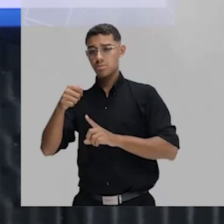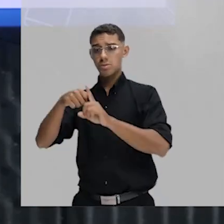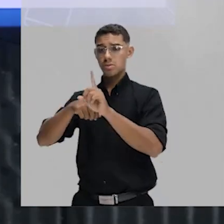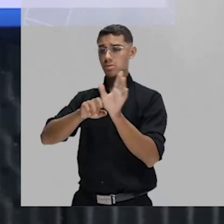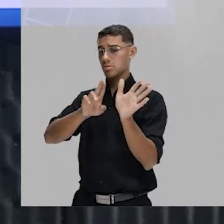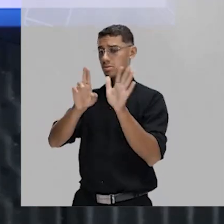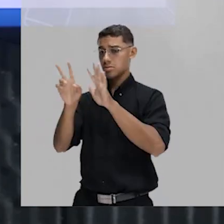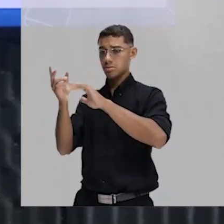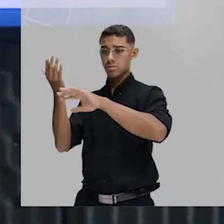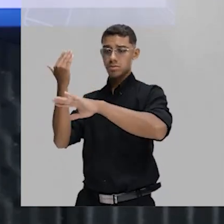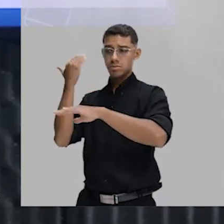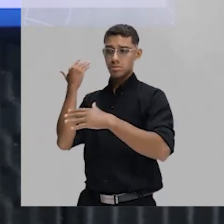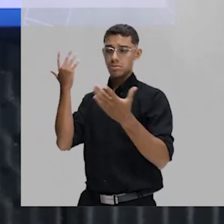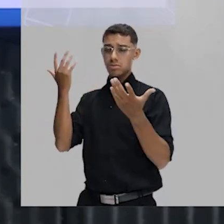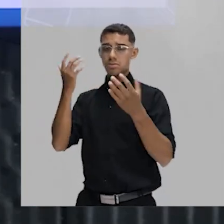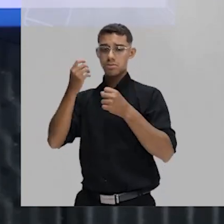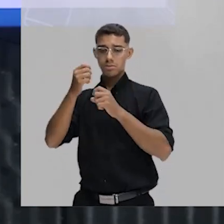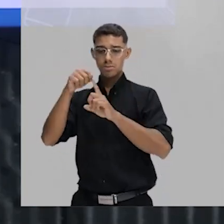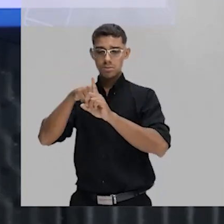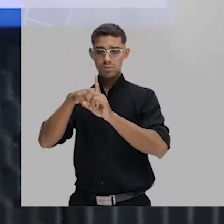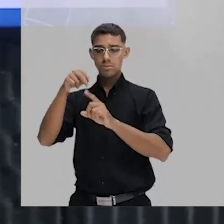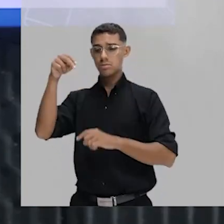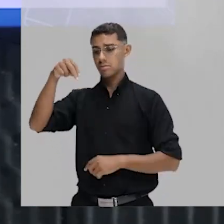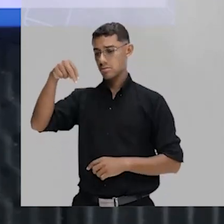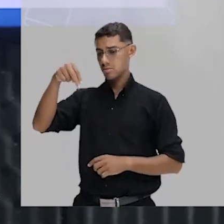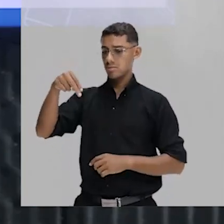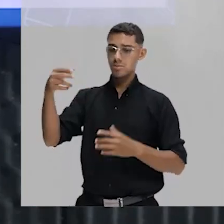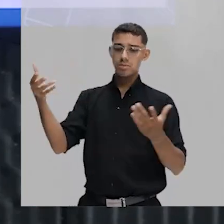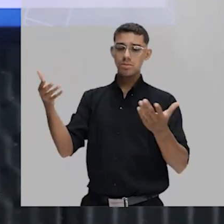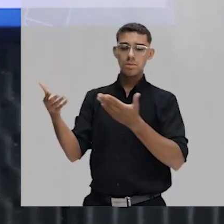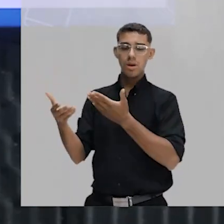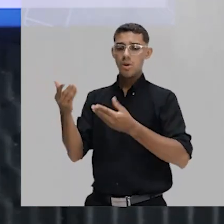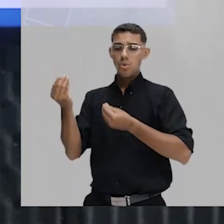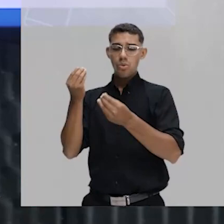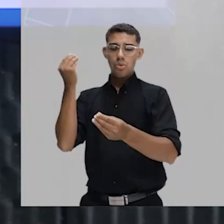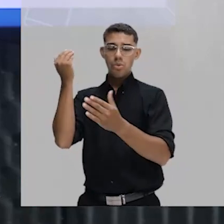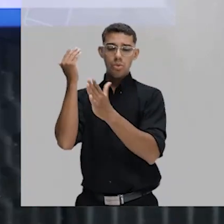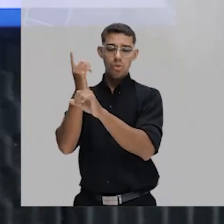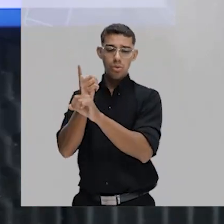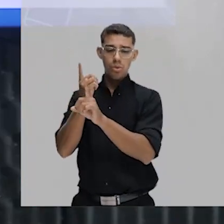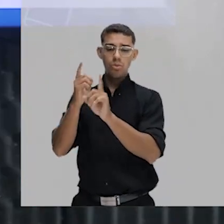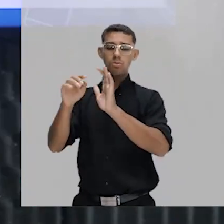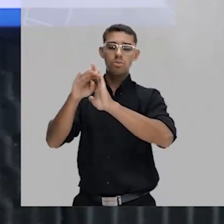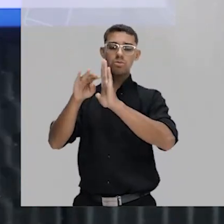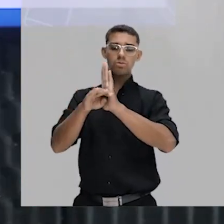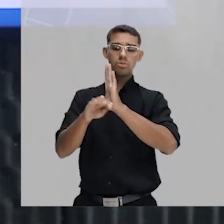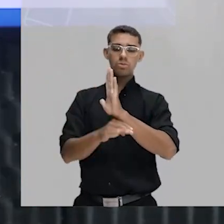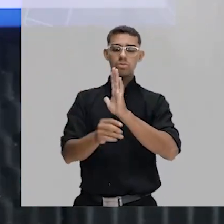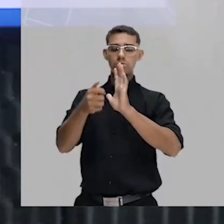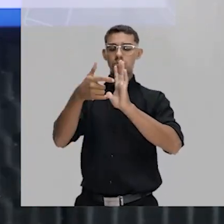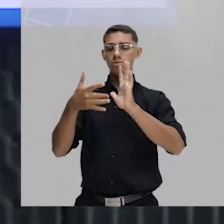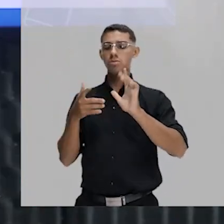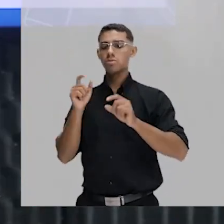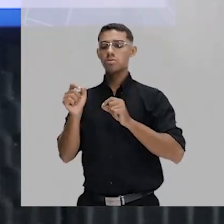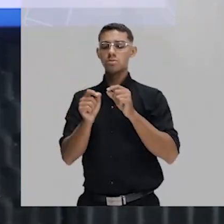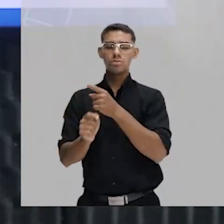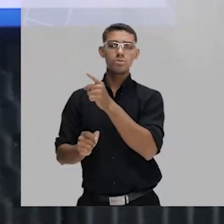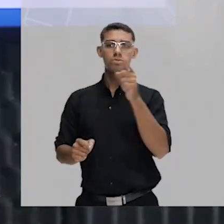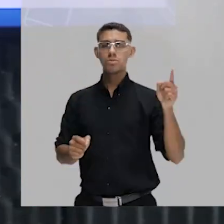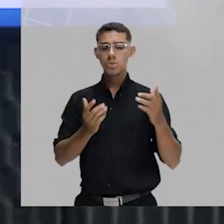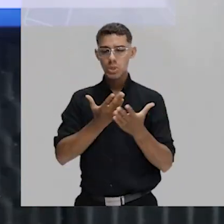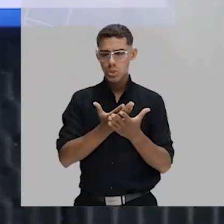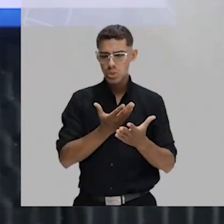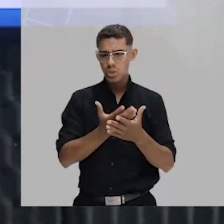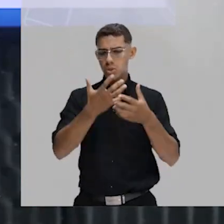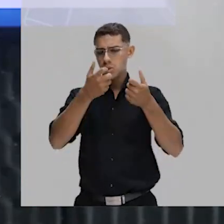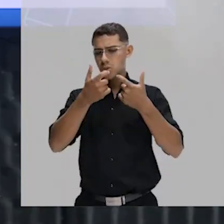Por quê? Para que vocês percebam como vocês vão encontrar essas classes gramaticais. Todas essas classes gramaticais vocês já estudaram